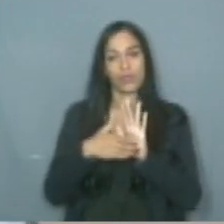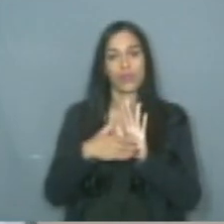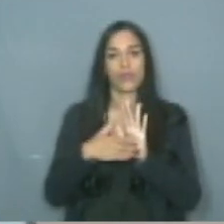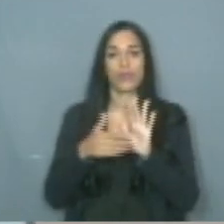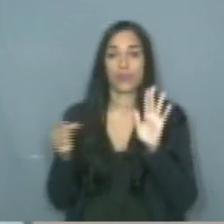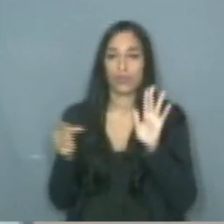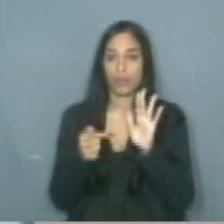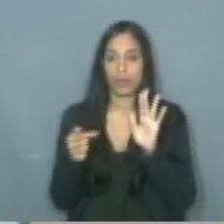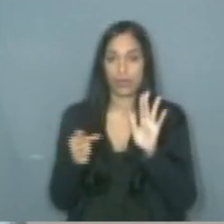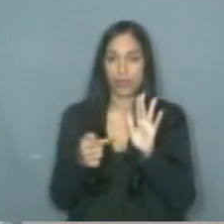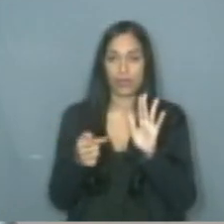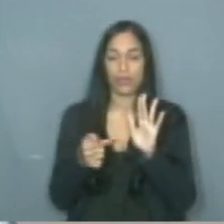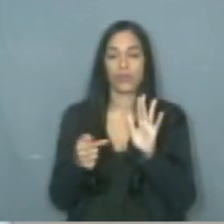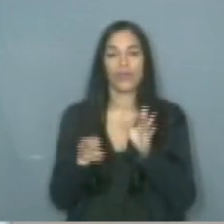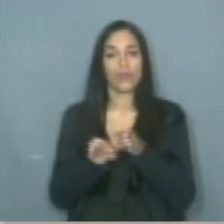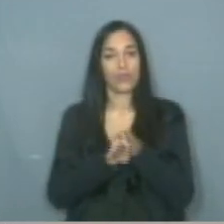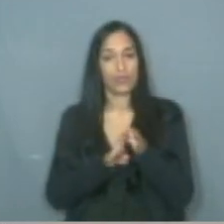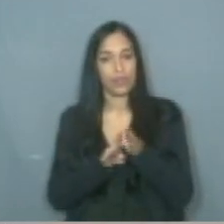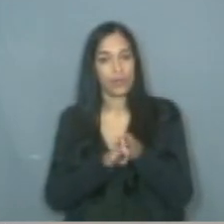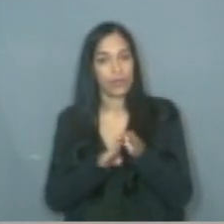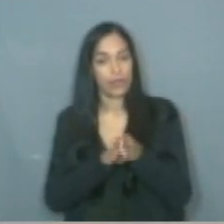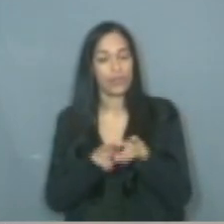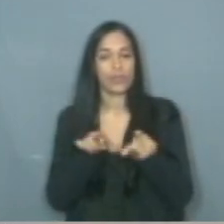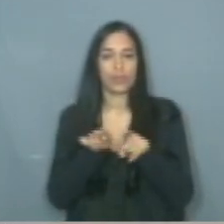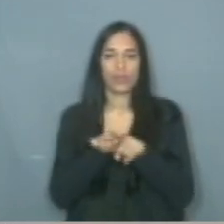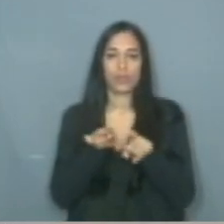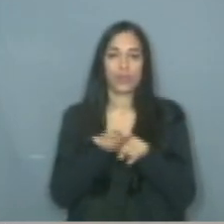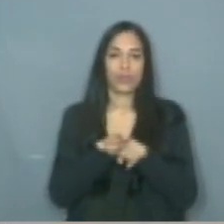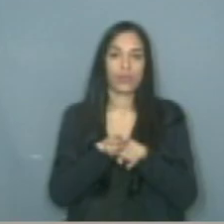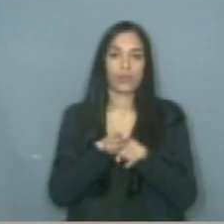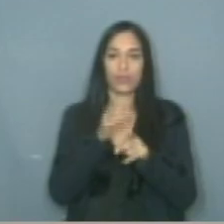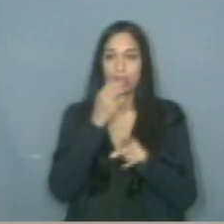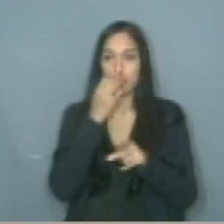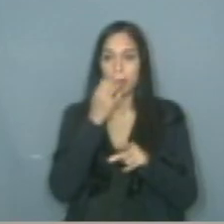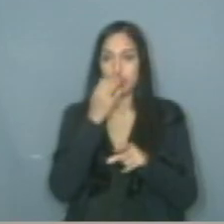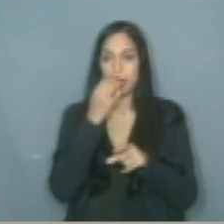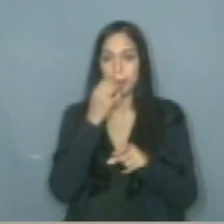que indiquem, inclusive,